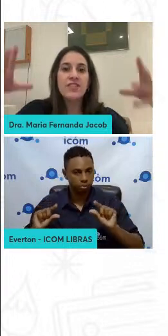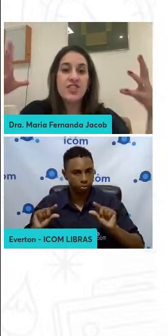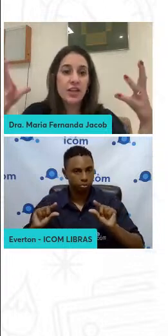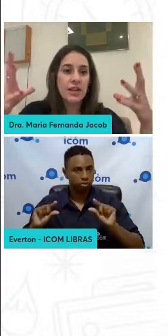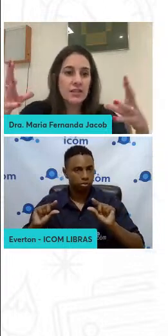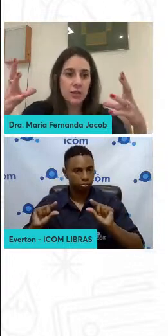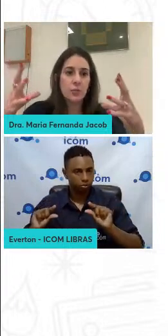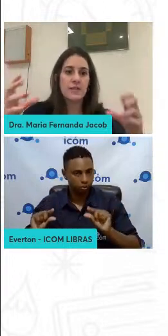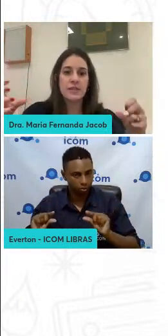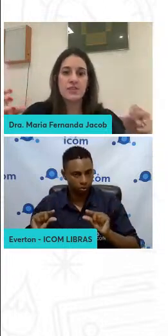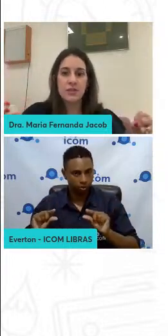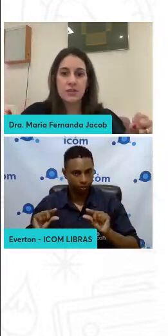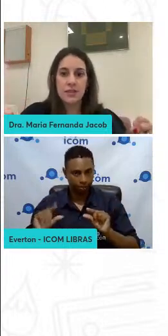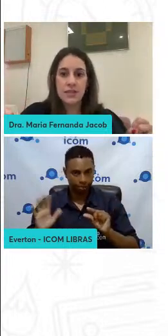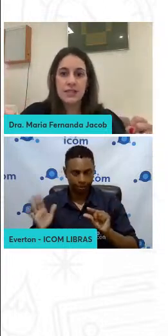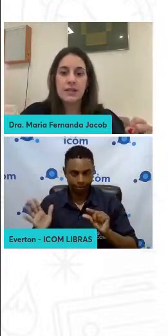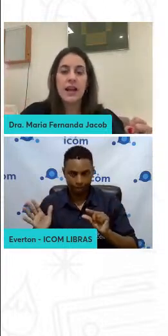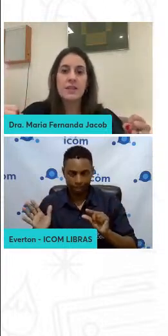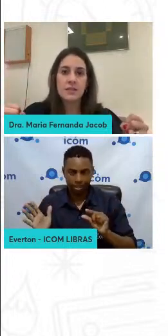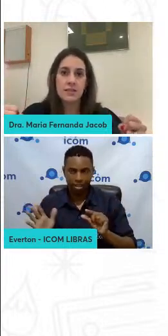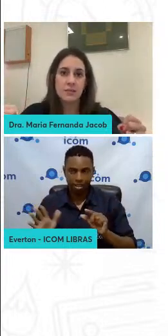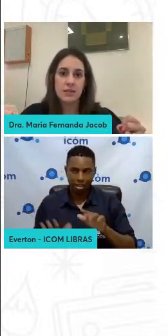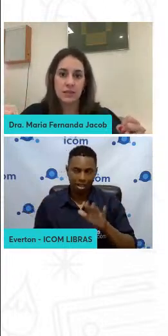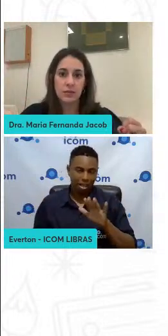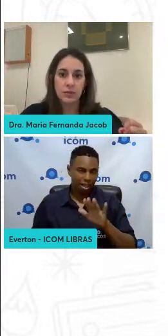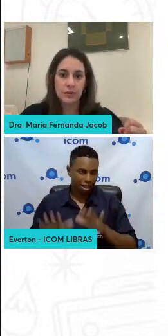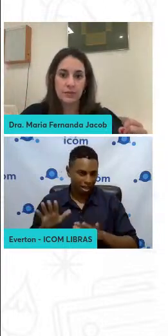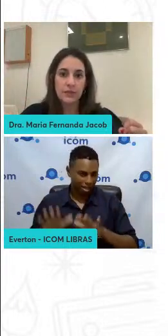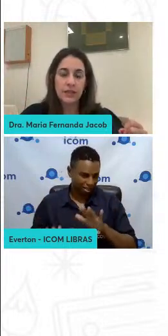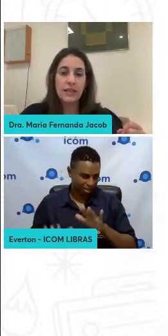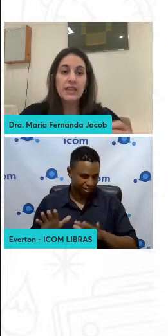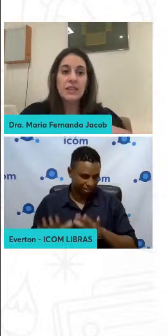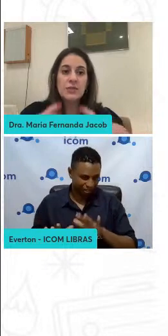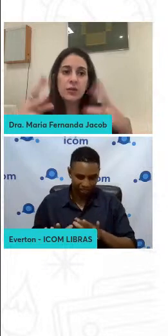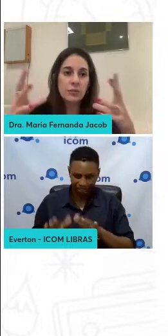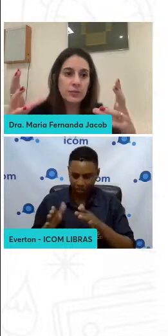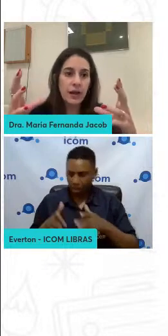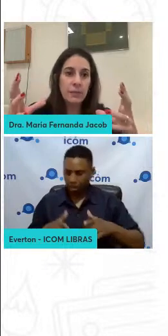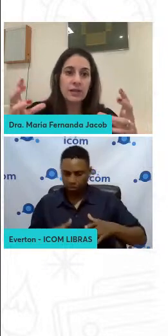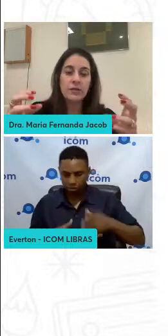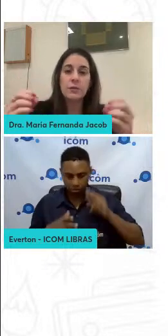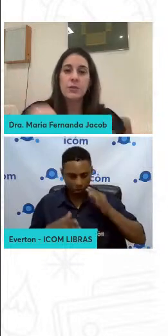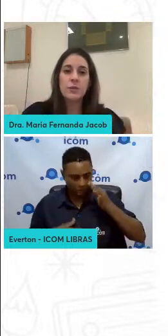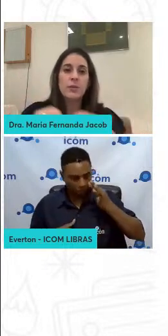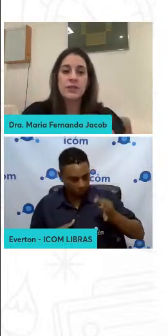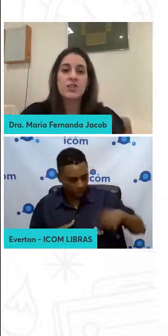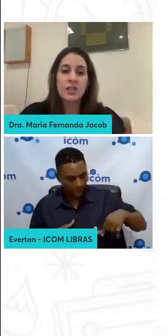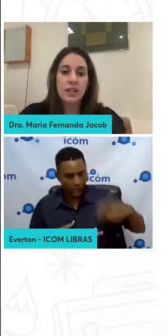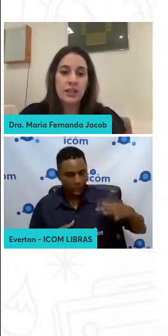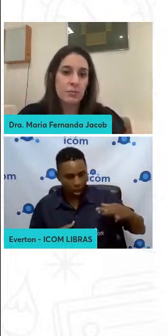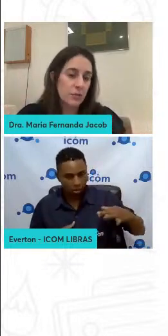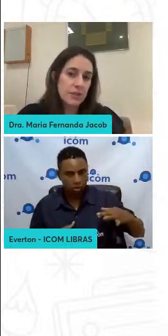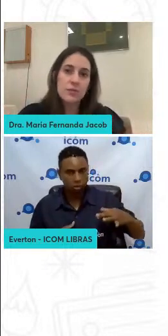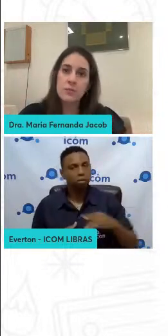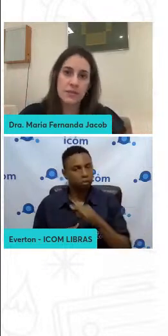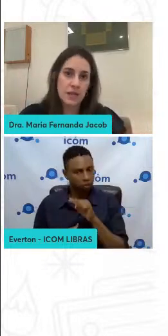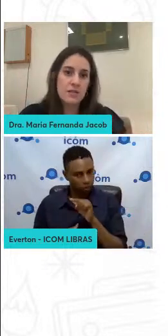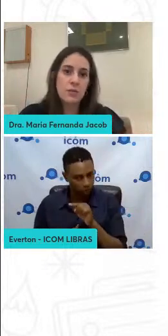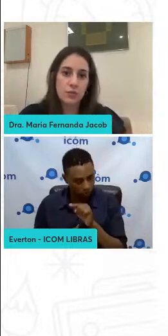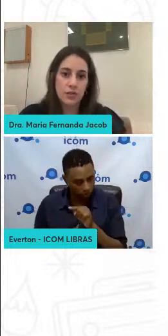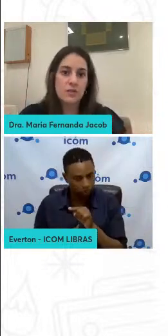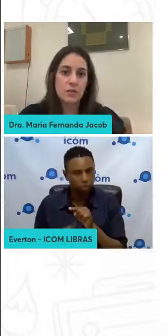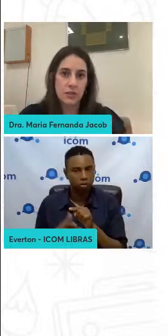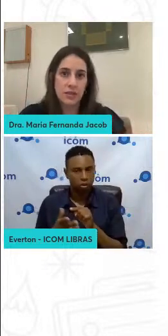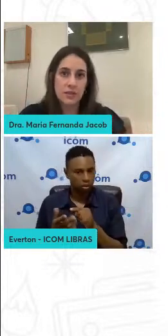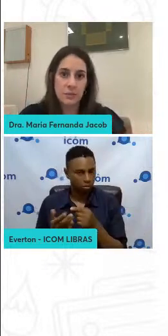uma hipervigilância que o paciente muitas vezes traz em cima da dor. E isso é um trabalho também muito importante que muitos